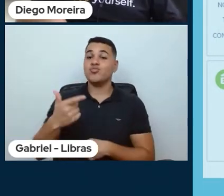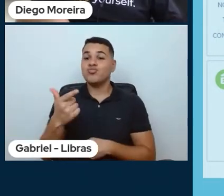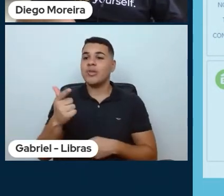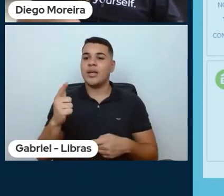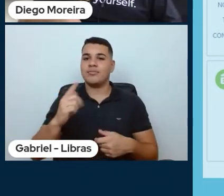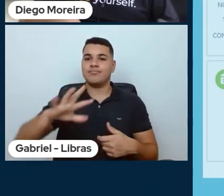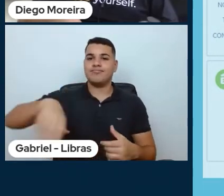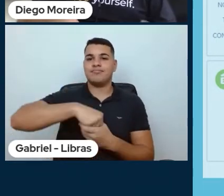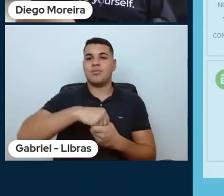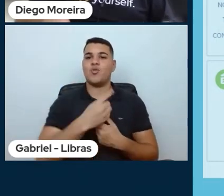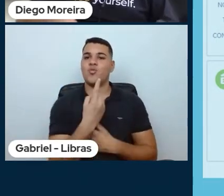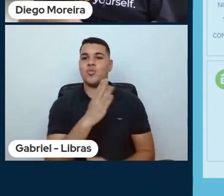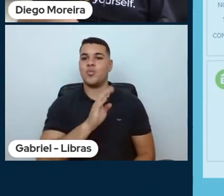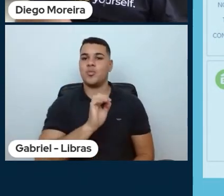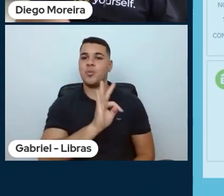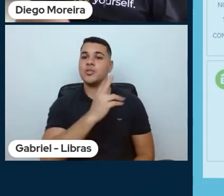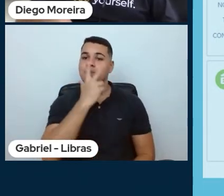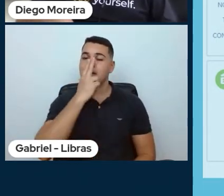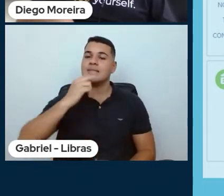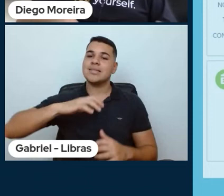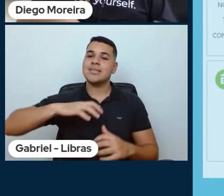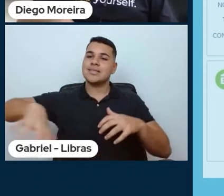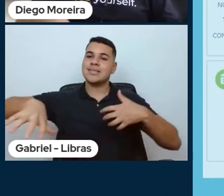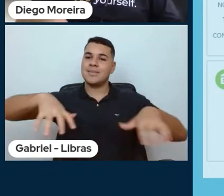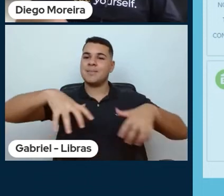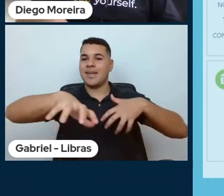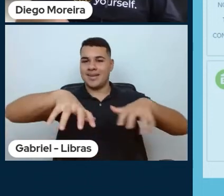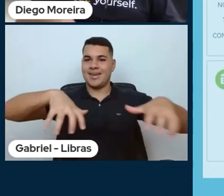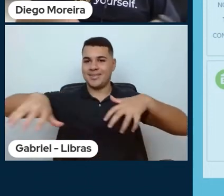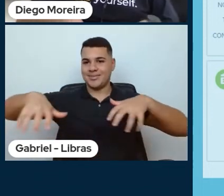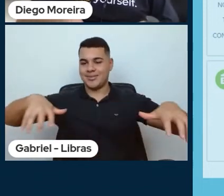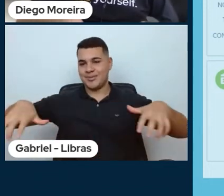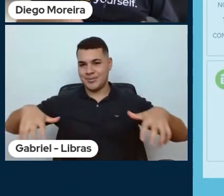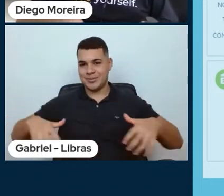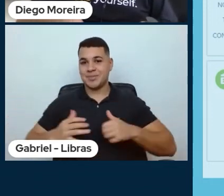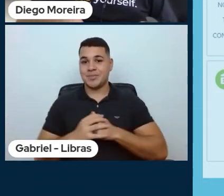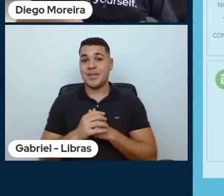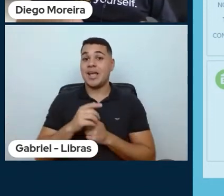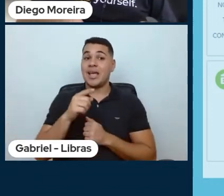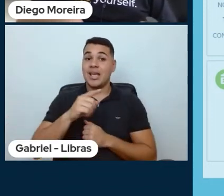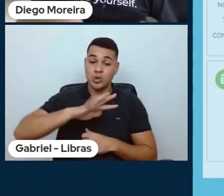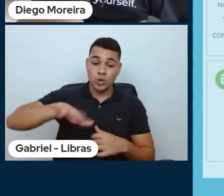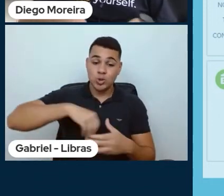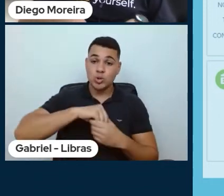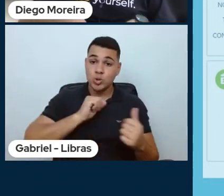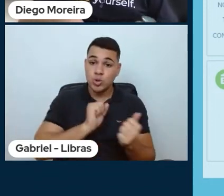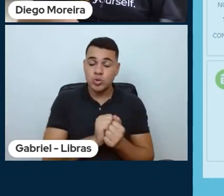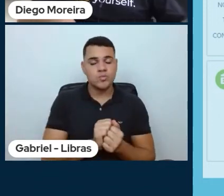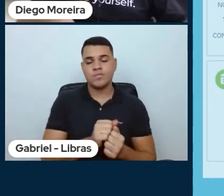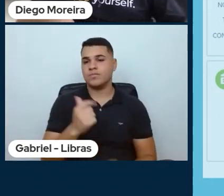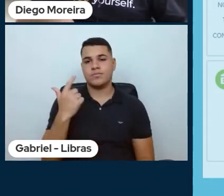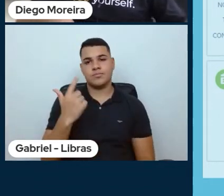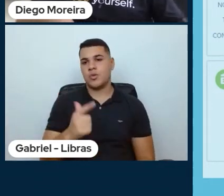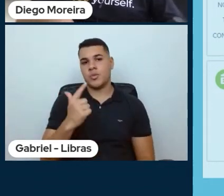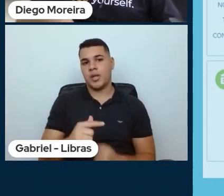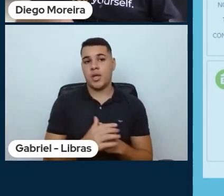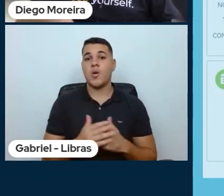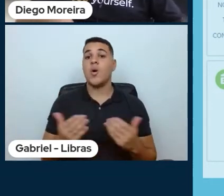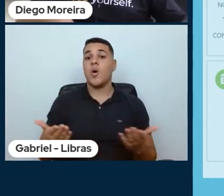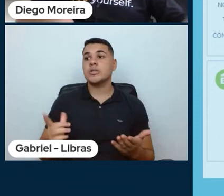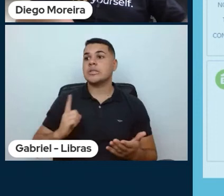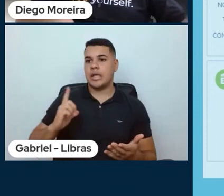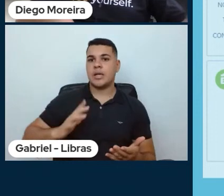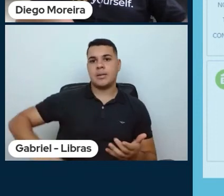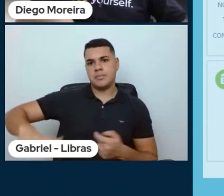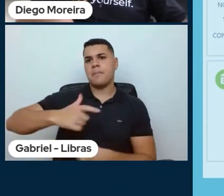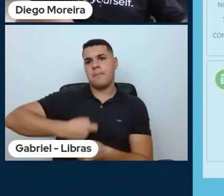tá. Então isso parece: "Ah, mas isso aqui já existe", então, não existe. Hoje as soluções que temos no mercado, elas são distintas. Eu tenho uma solução